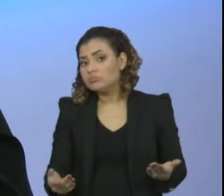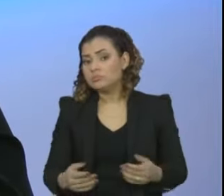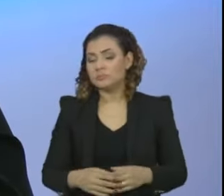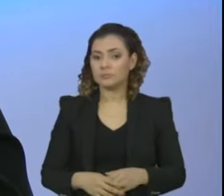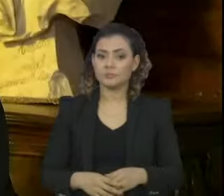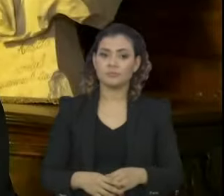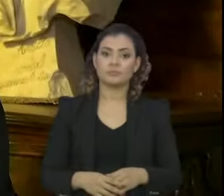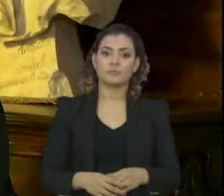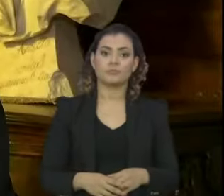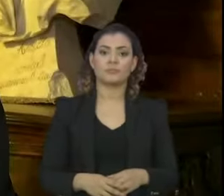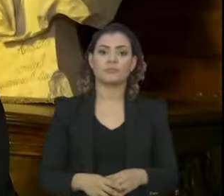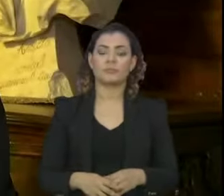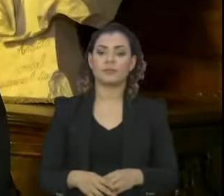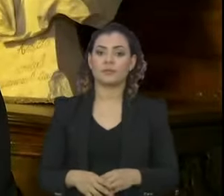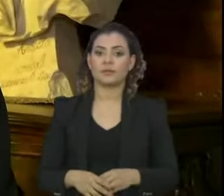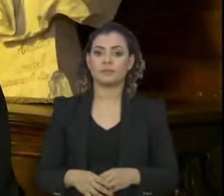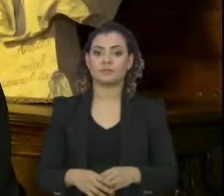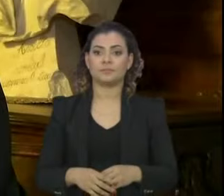é